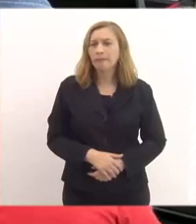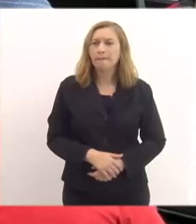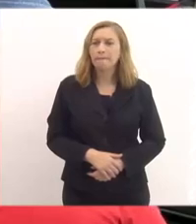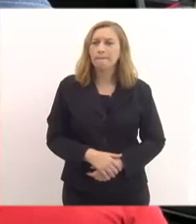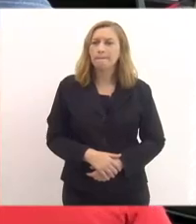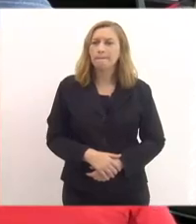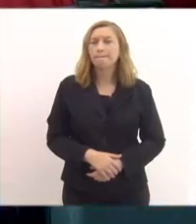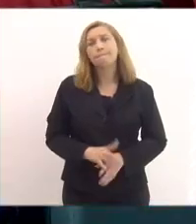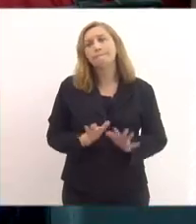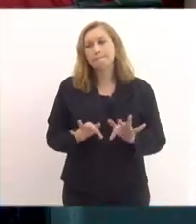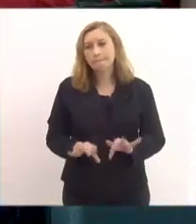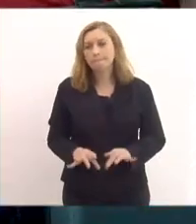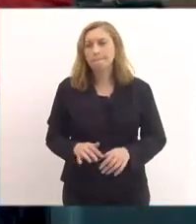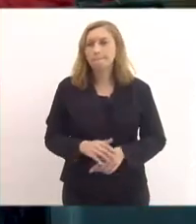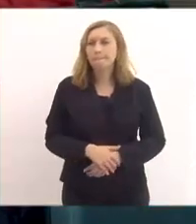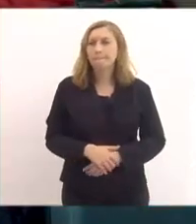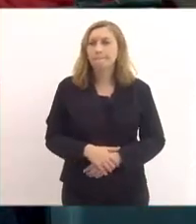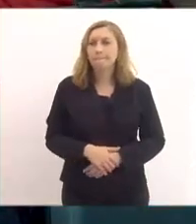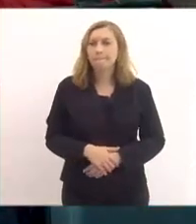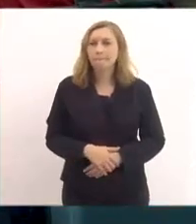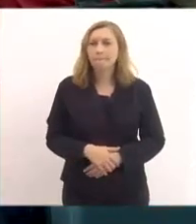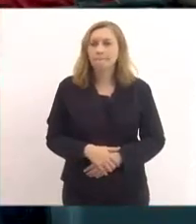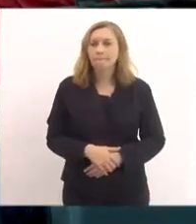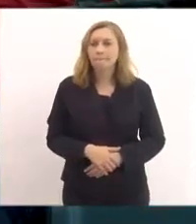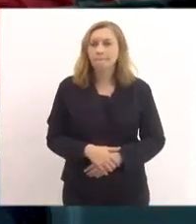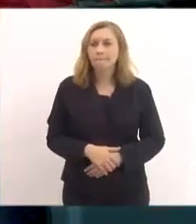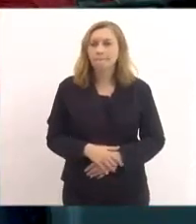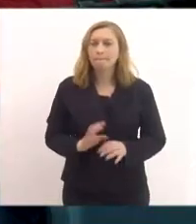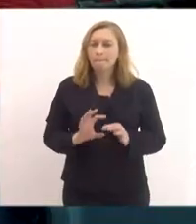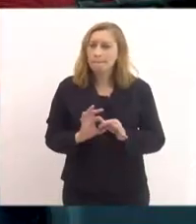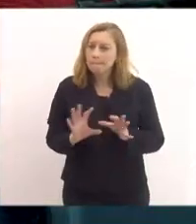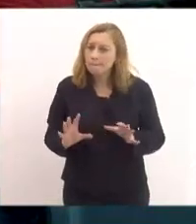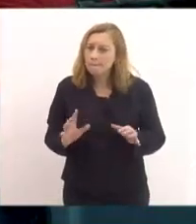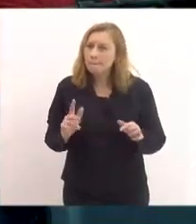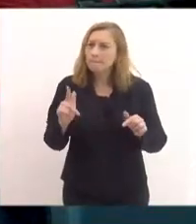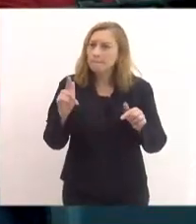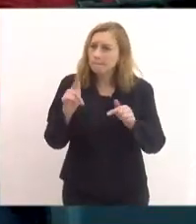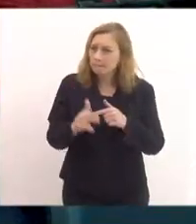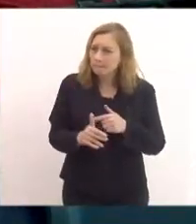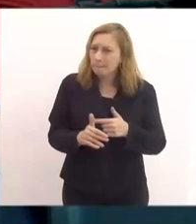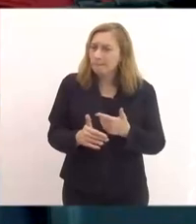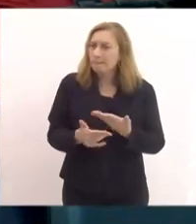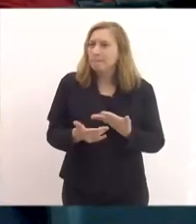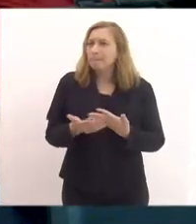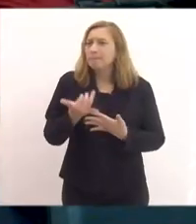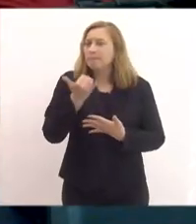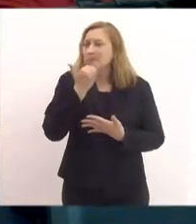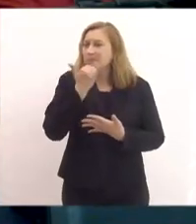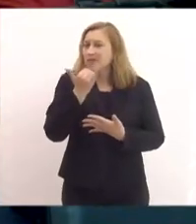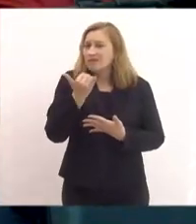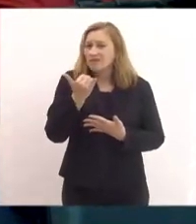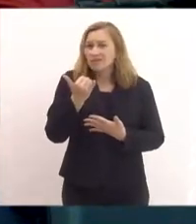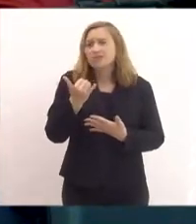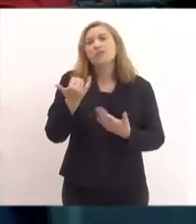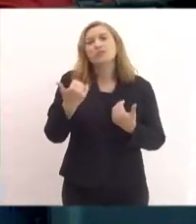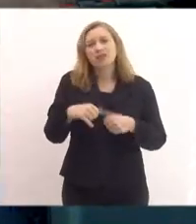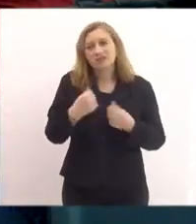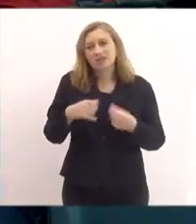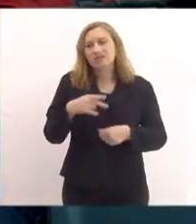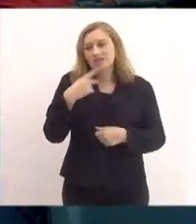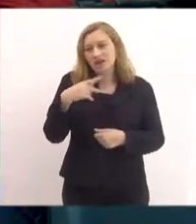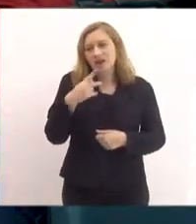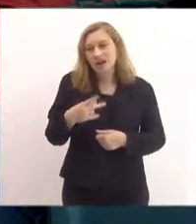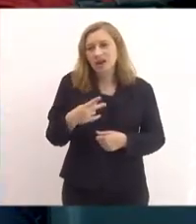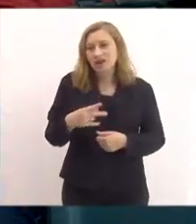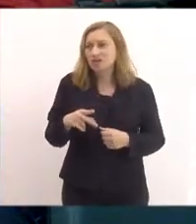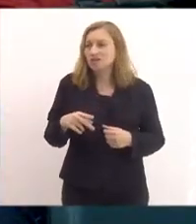Eu, por fim, eu queria... Me permita se eu cortei, Rodrigo. Não, é porque eu precisava colocar esse